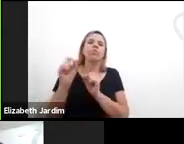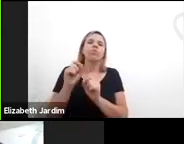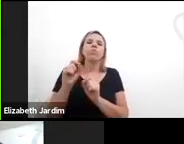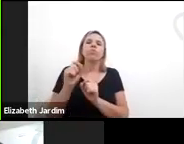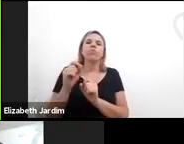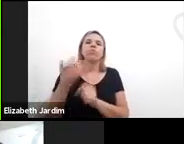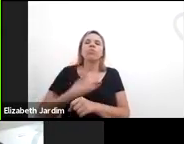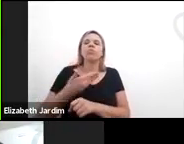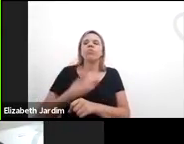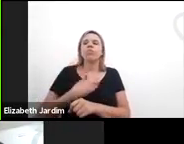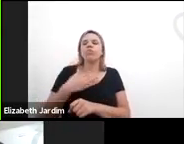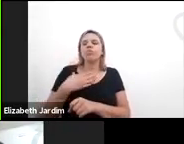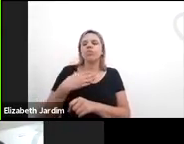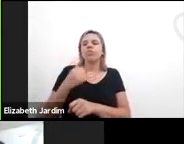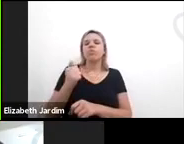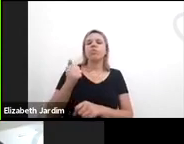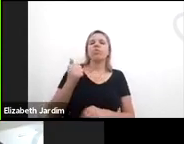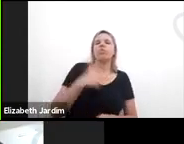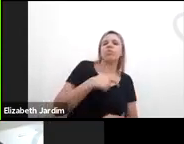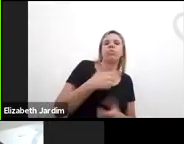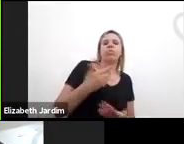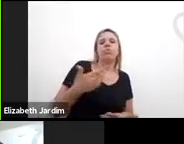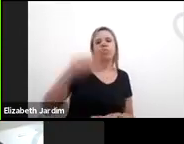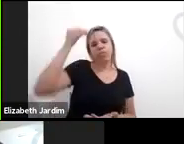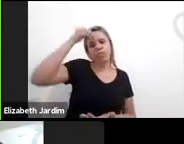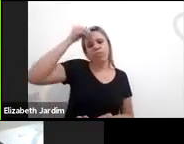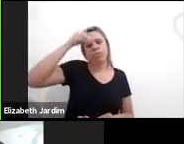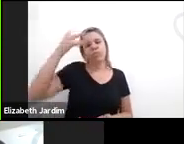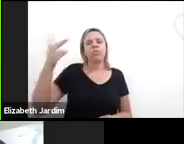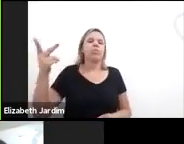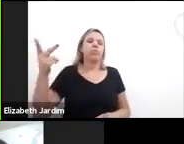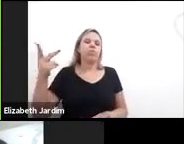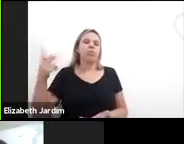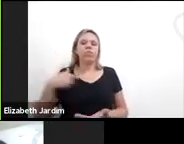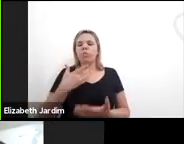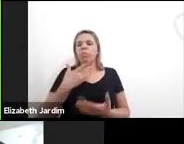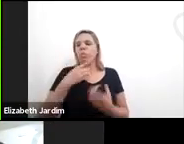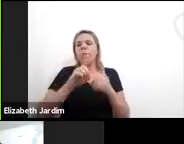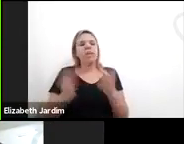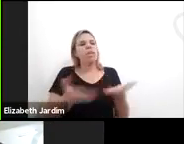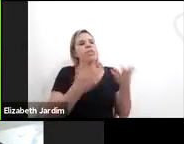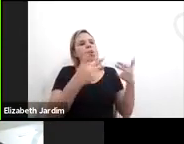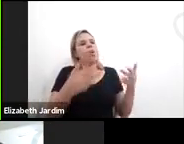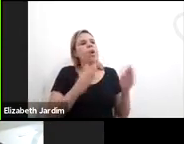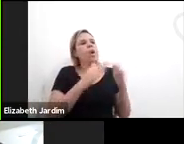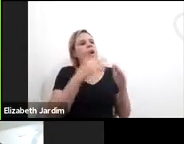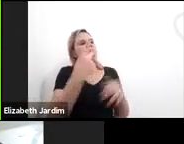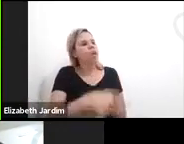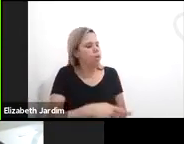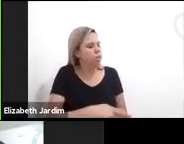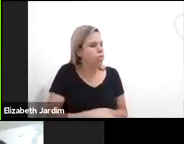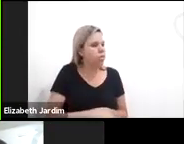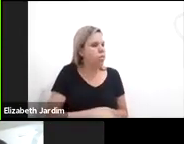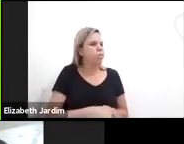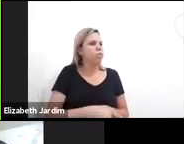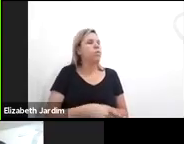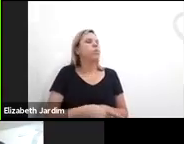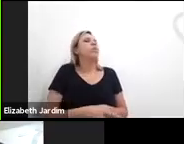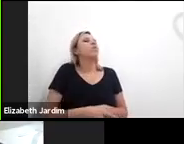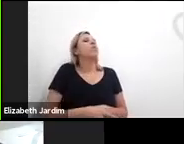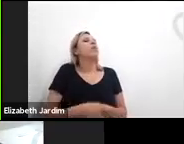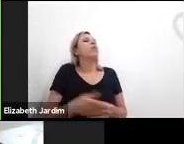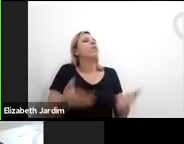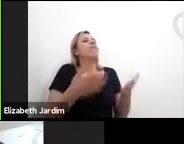a minha afilhada nasceu e o meu marido foi levar alguma coisa para ela, eu estava em casa, aí o meu compadre falou, eu vou levar a